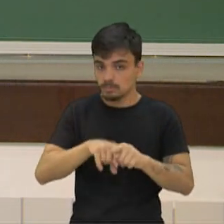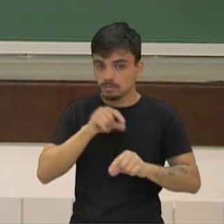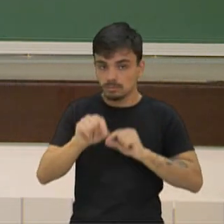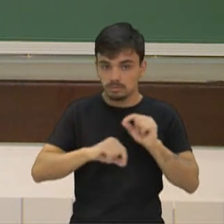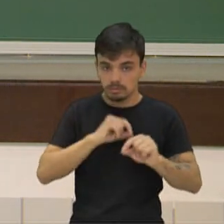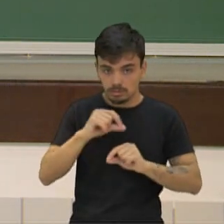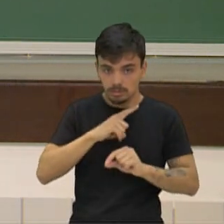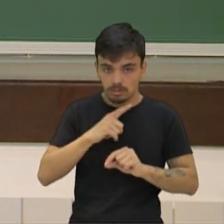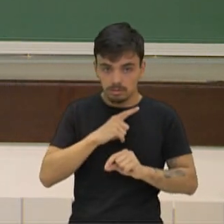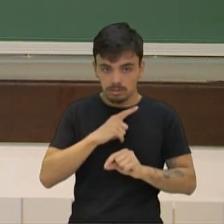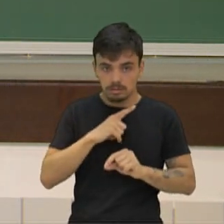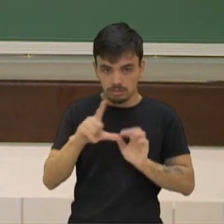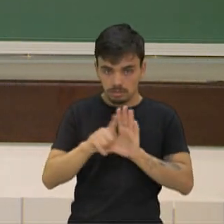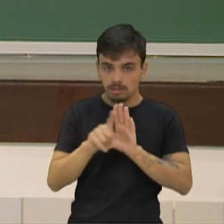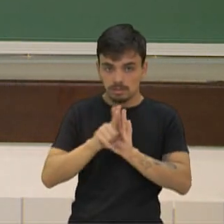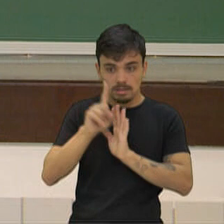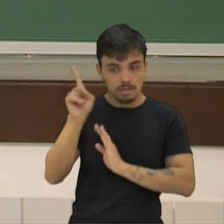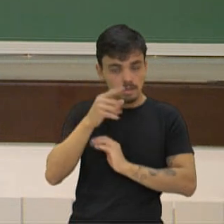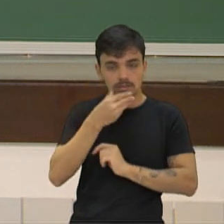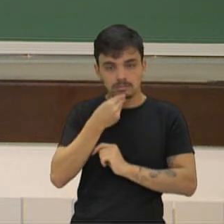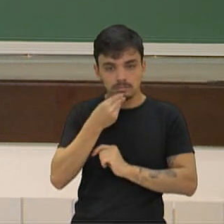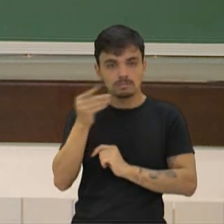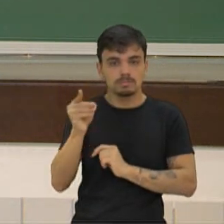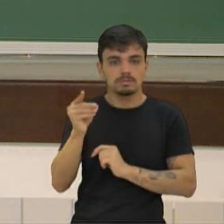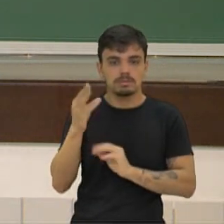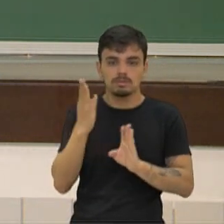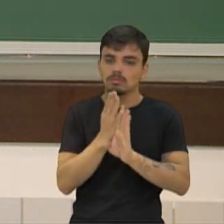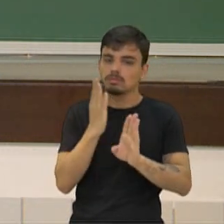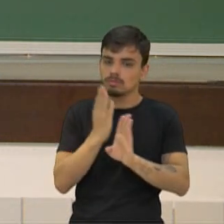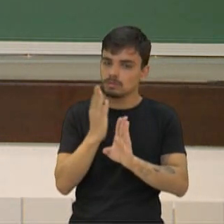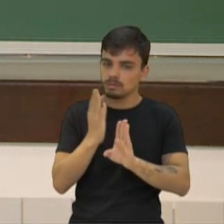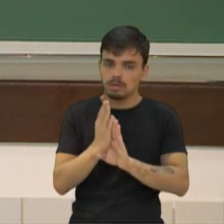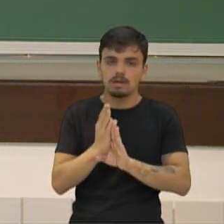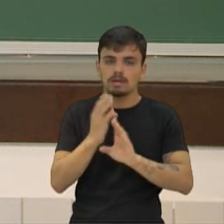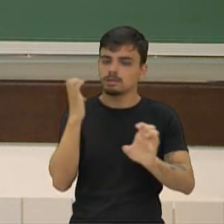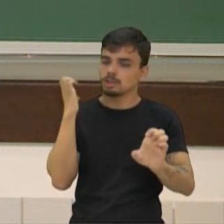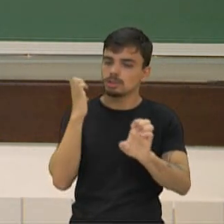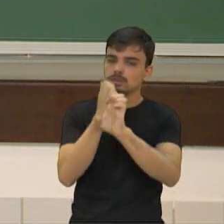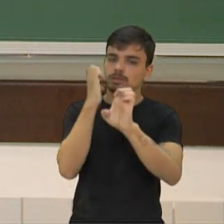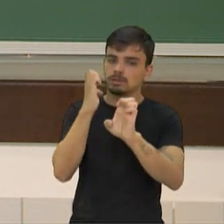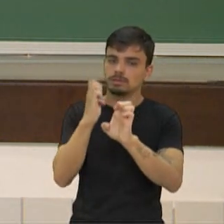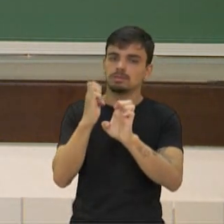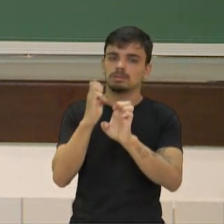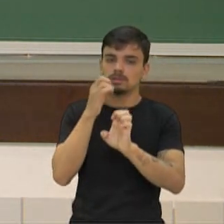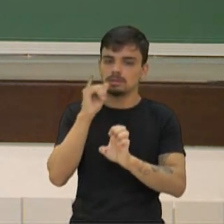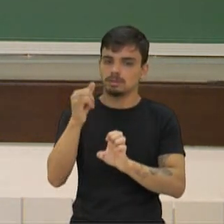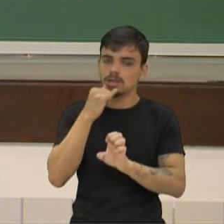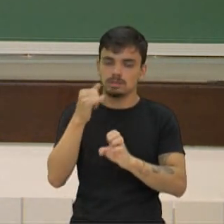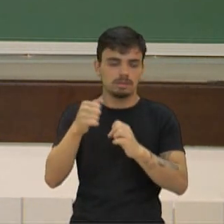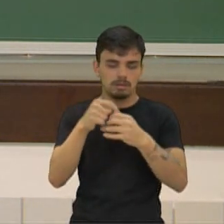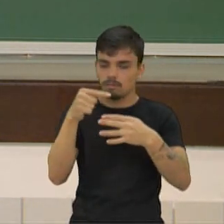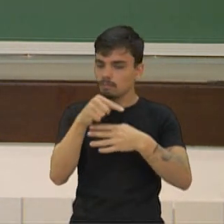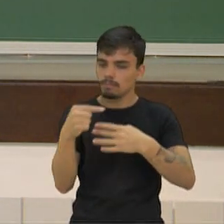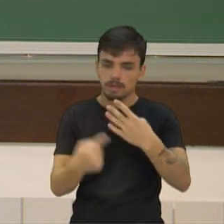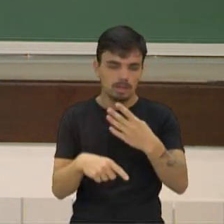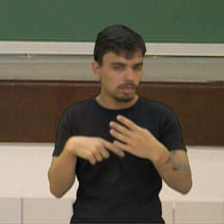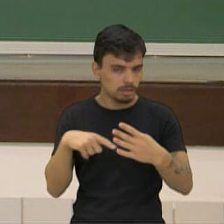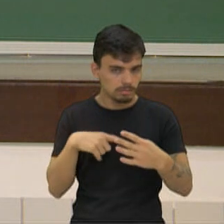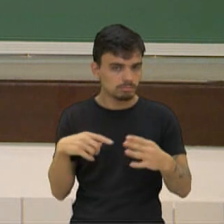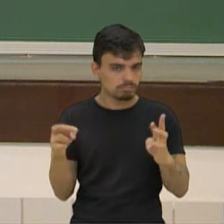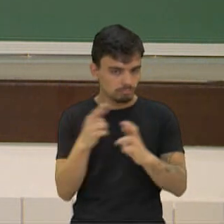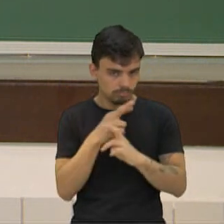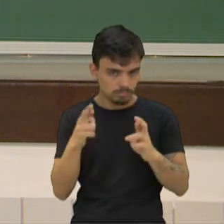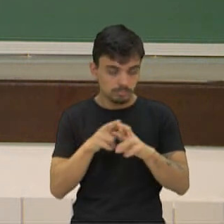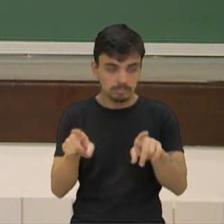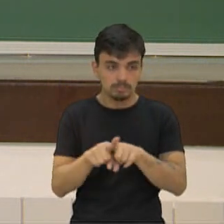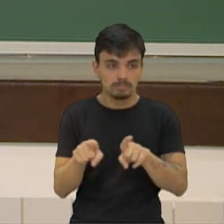leis de Kirchhoff na engenharia elétrica, eletrônica ou mecatrônica que você for fazer. Bom, associação de